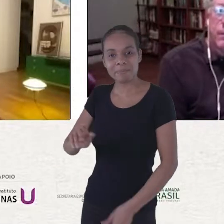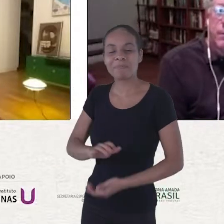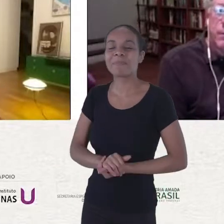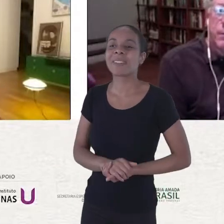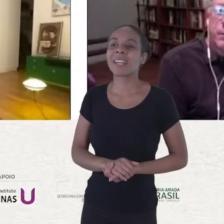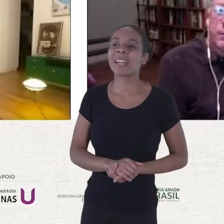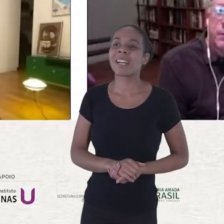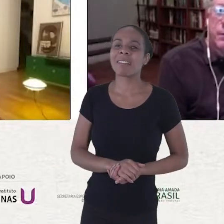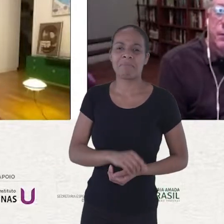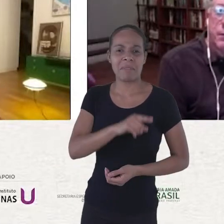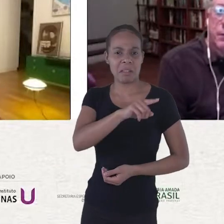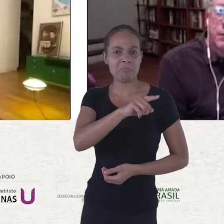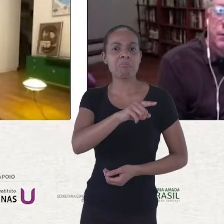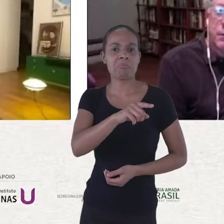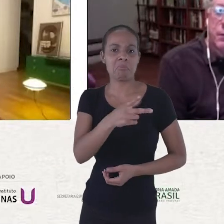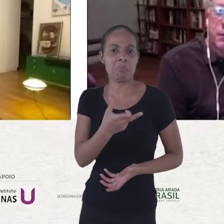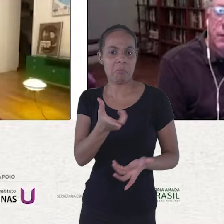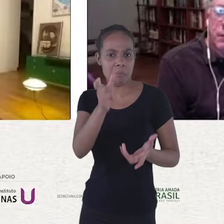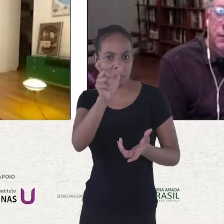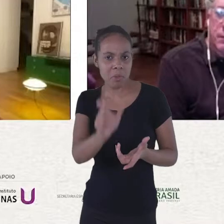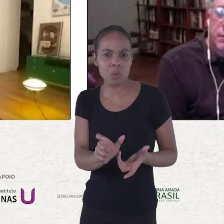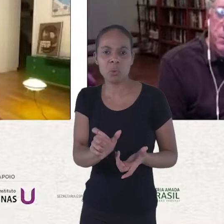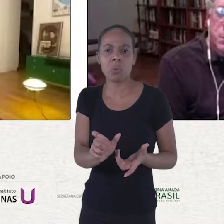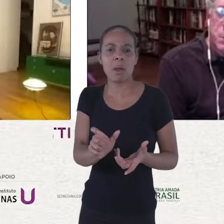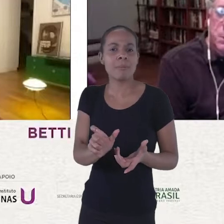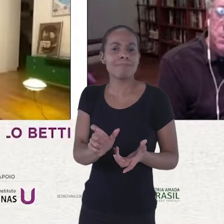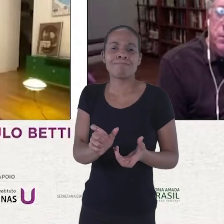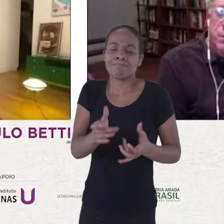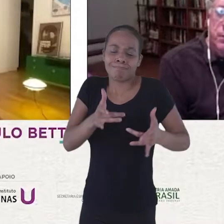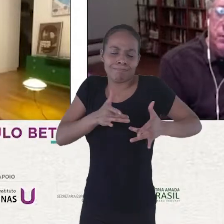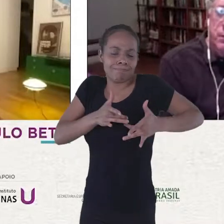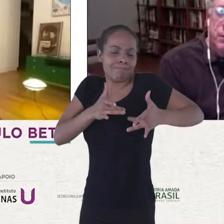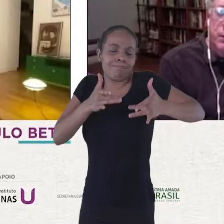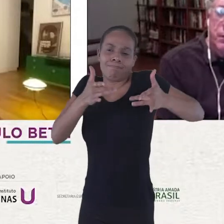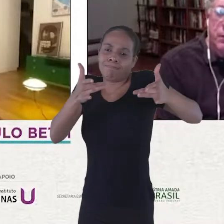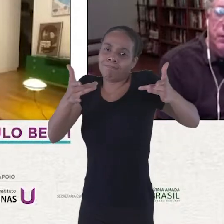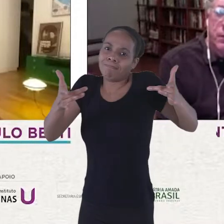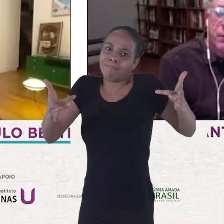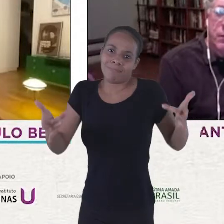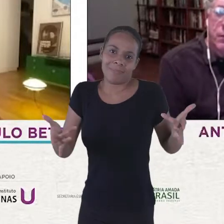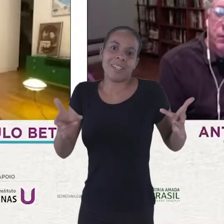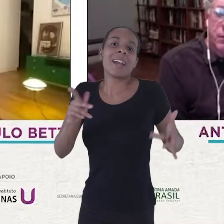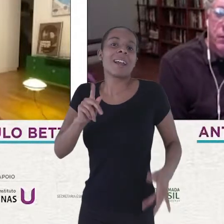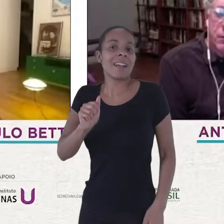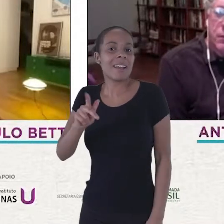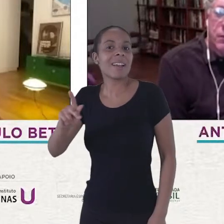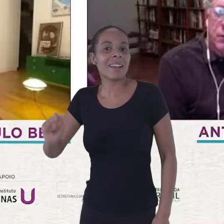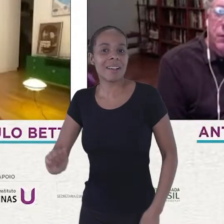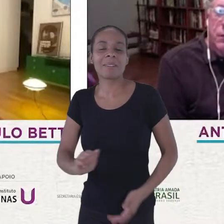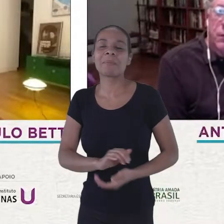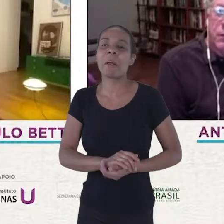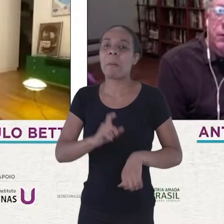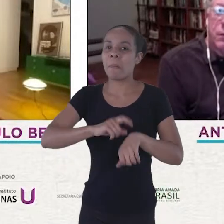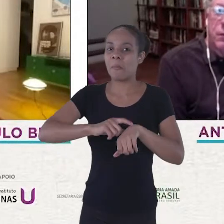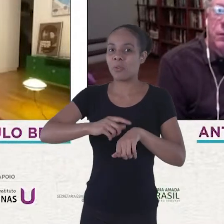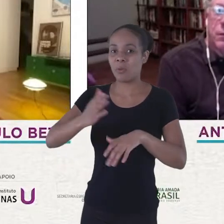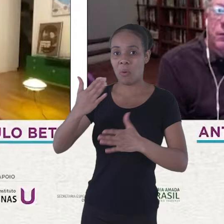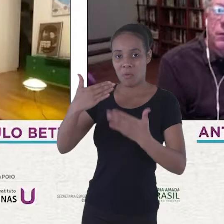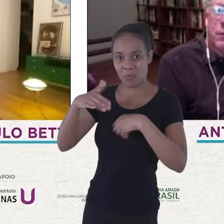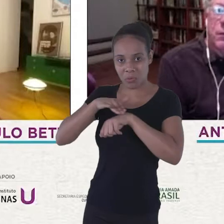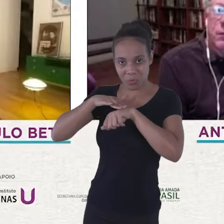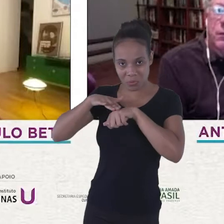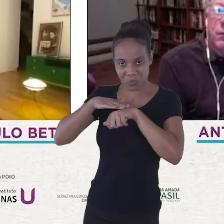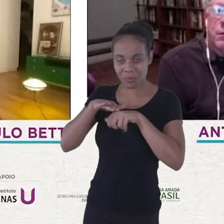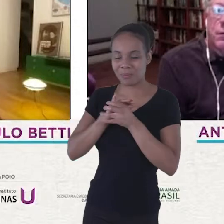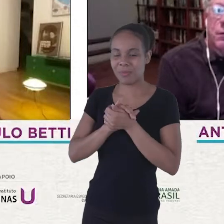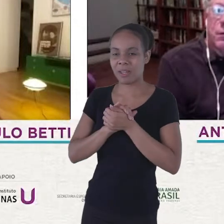que é imensa, é grandiosa. O Cacá, quando eu conversei com ele falou, o que você está fazendo, não sei o quê, eu falei, estou